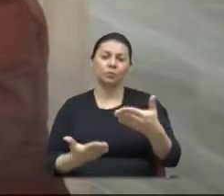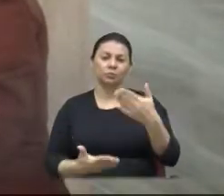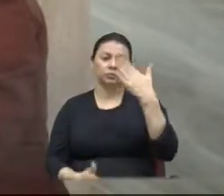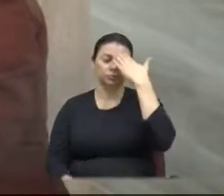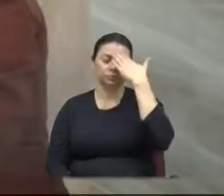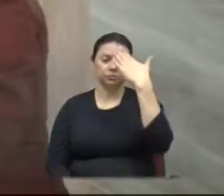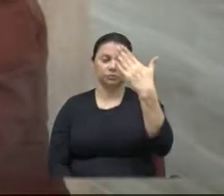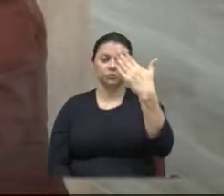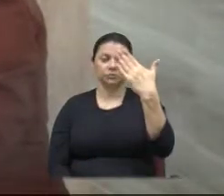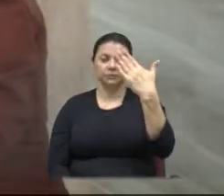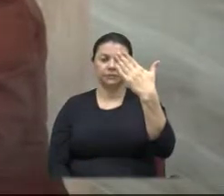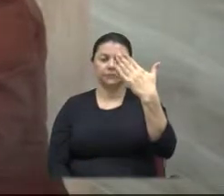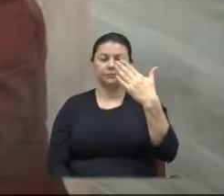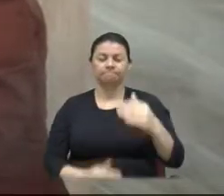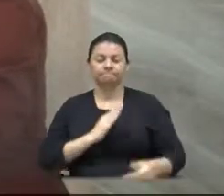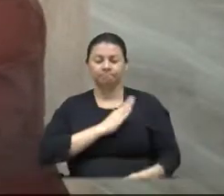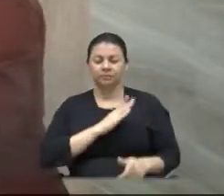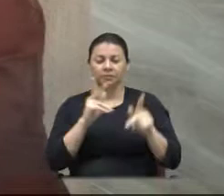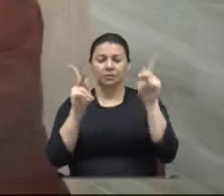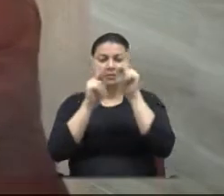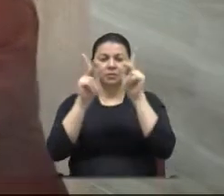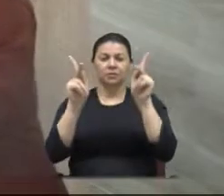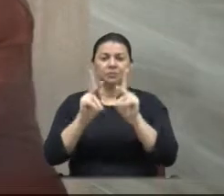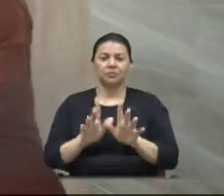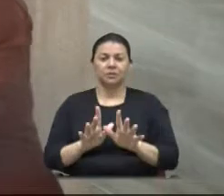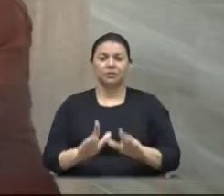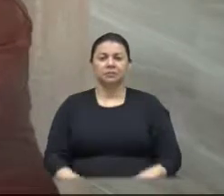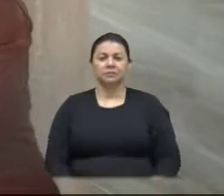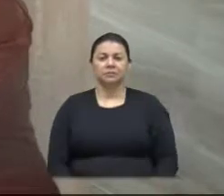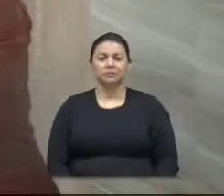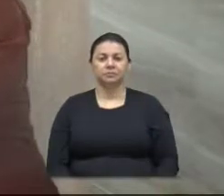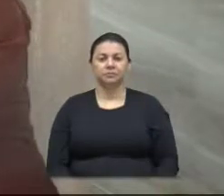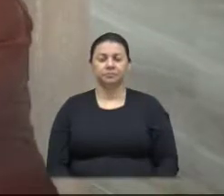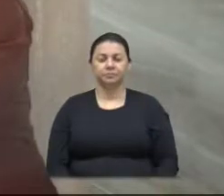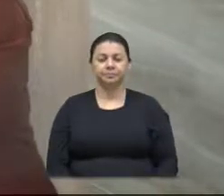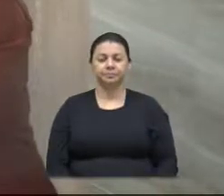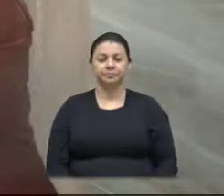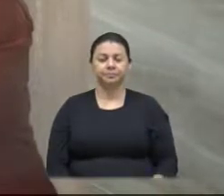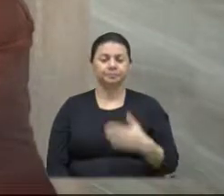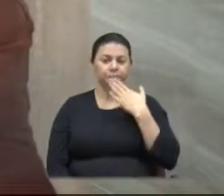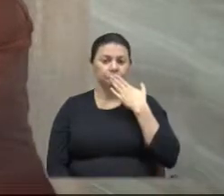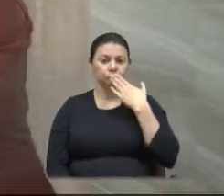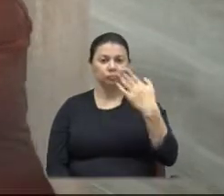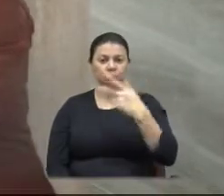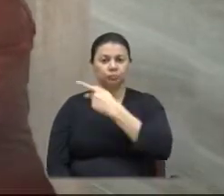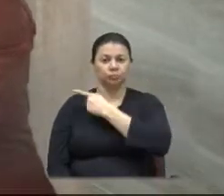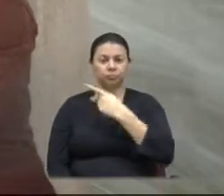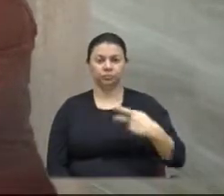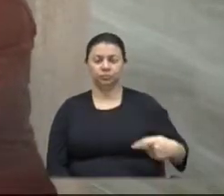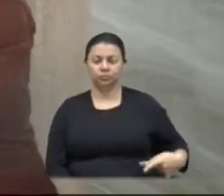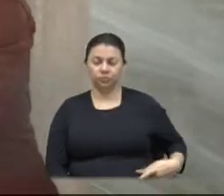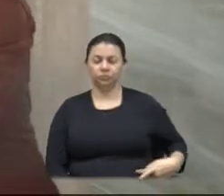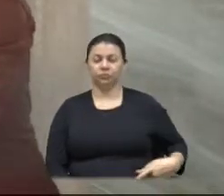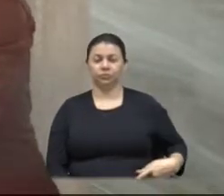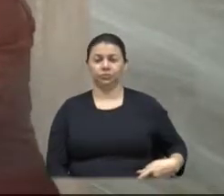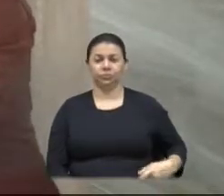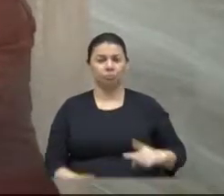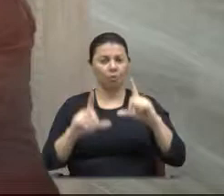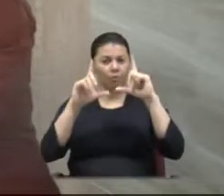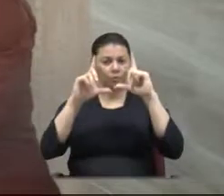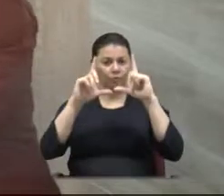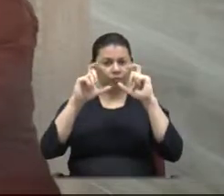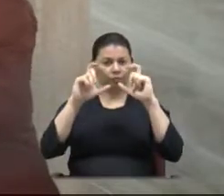de coração estou muito feliz por isso eu gostaria de pedir senhor presidente nós pudéssemos com vereadores tirar uma foto